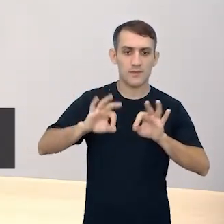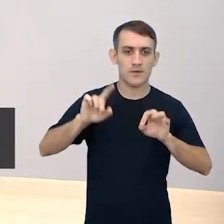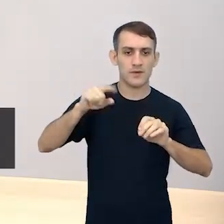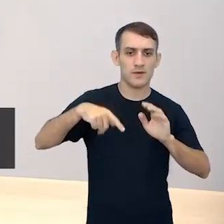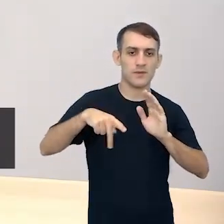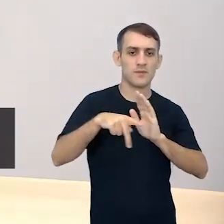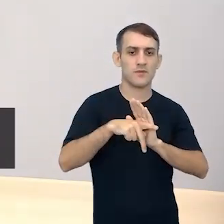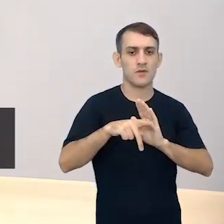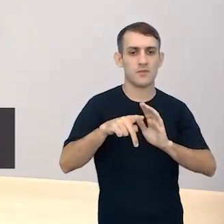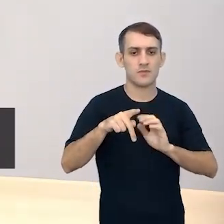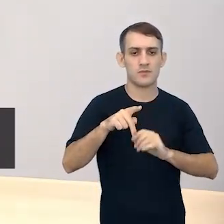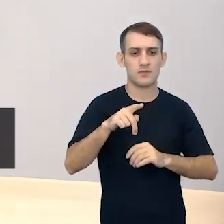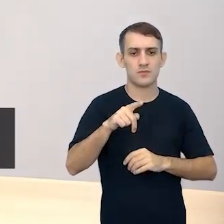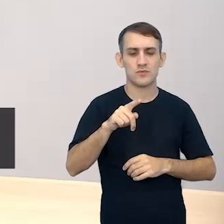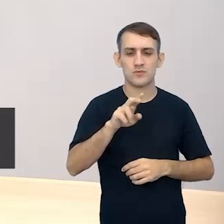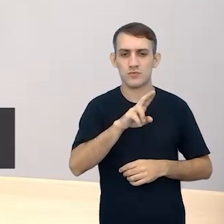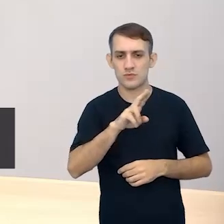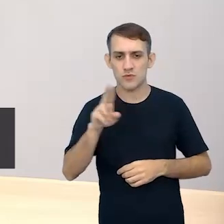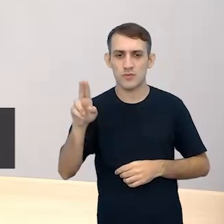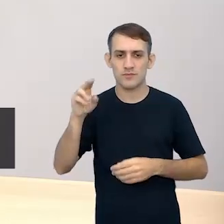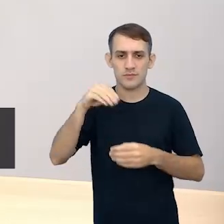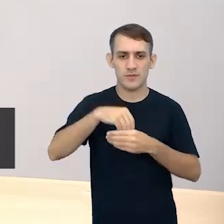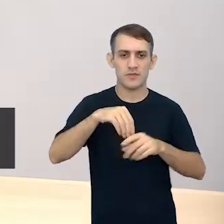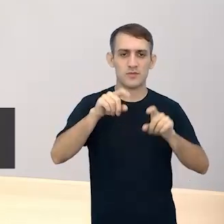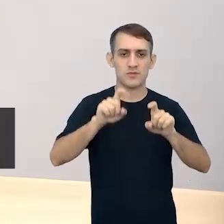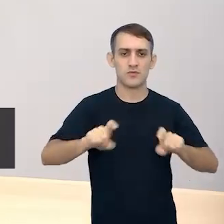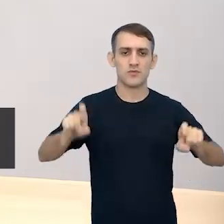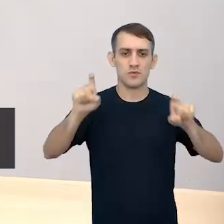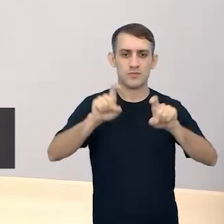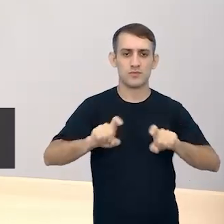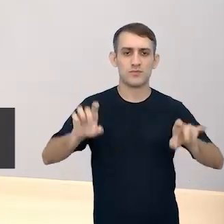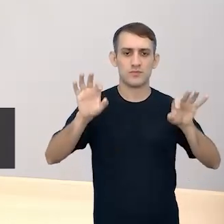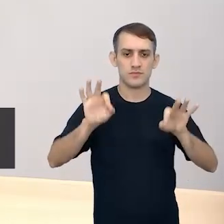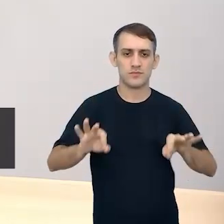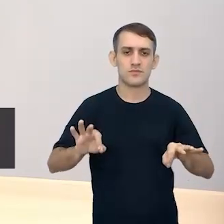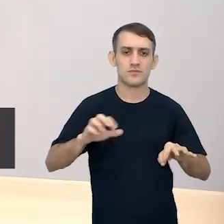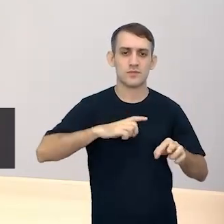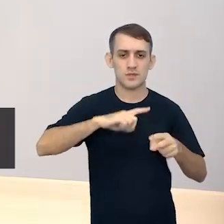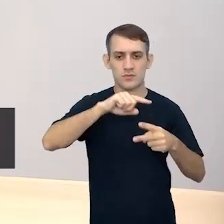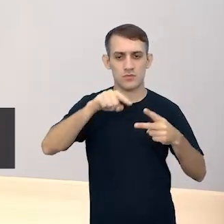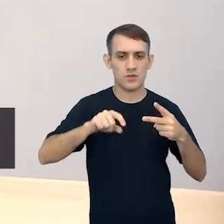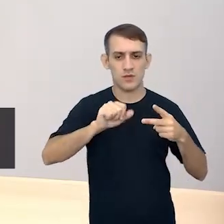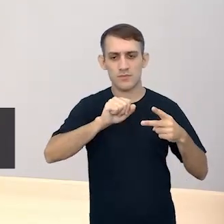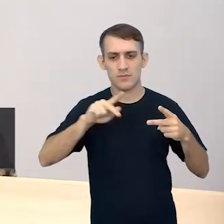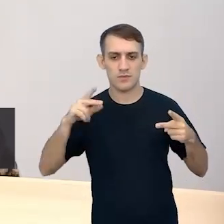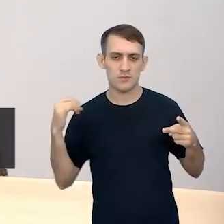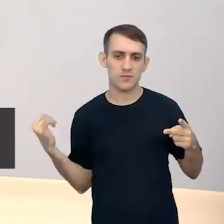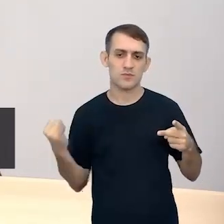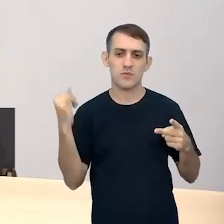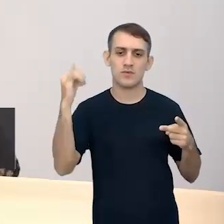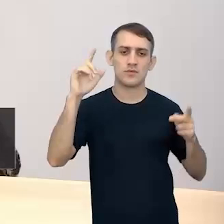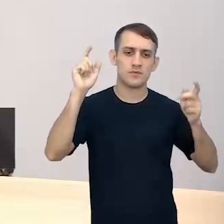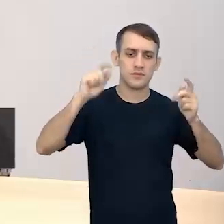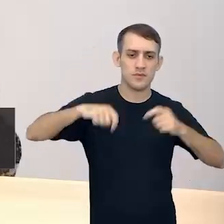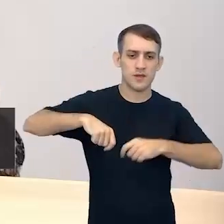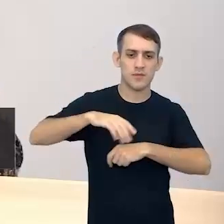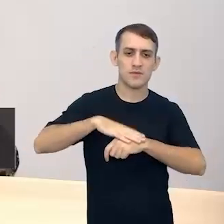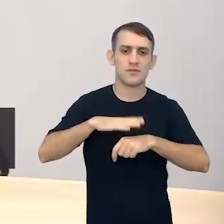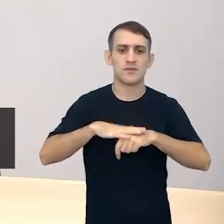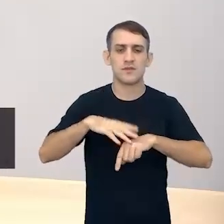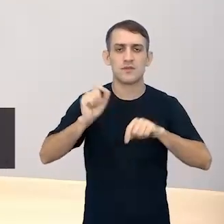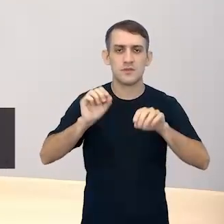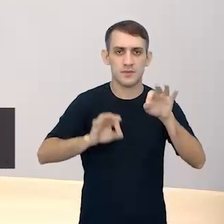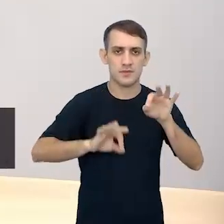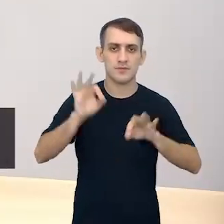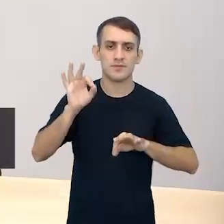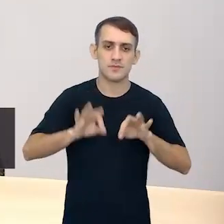CMap Tools no computador e o CMap Cloud. Os dois são importantes para fazer essa